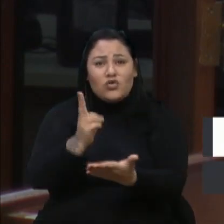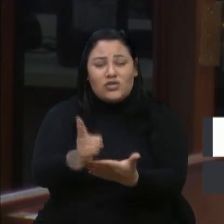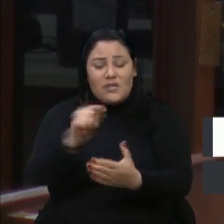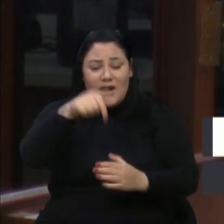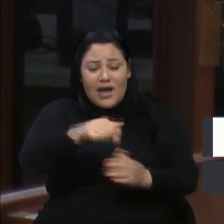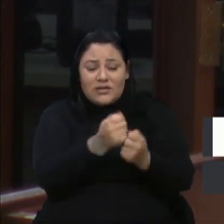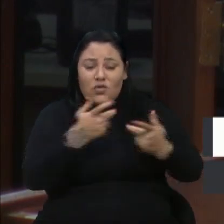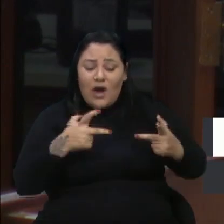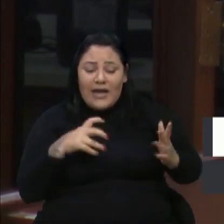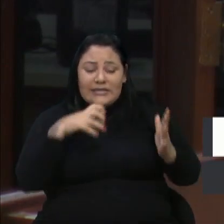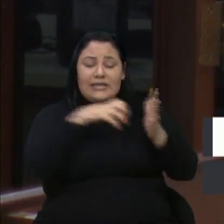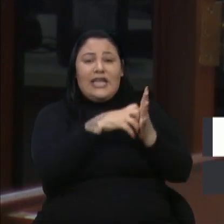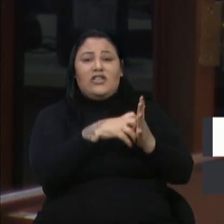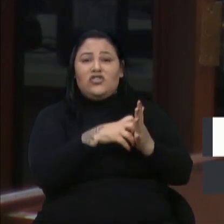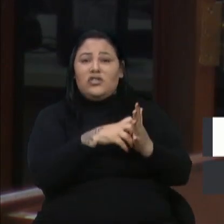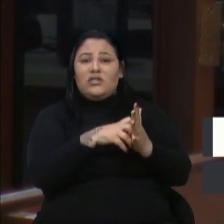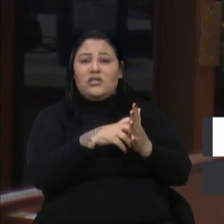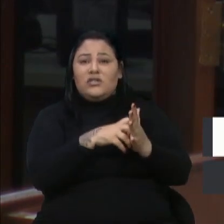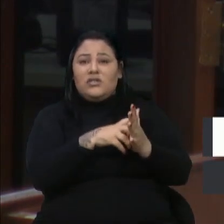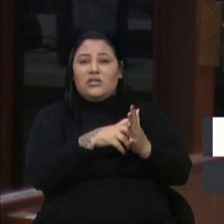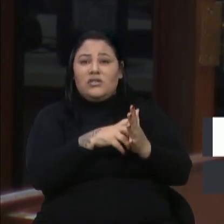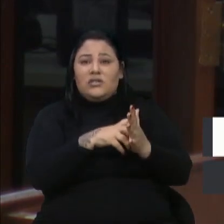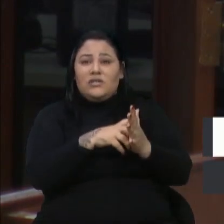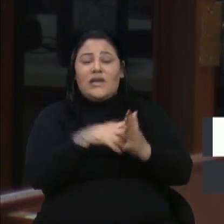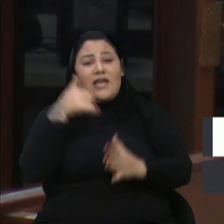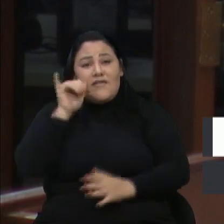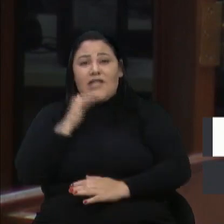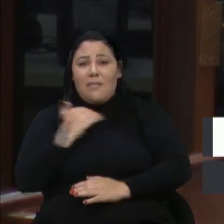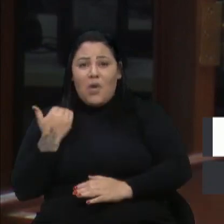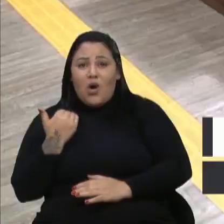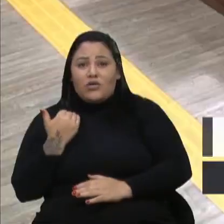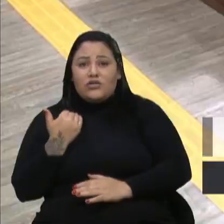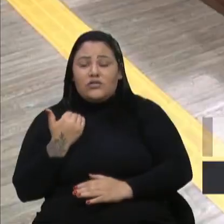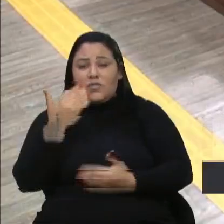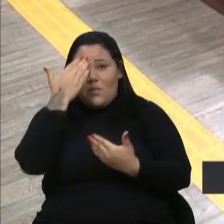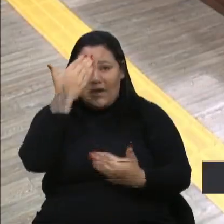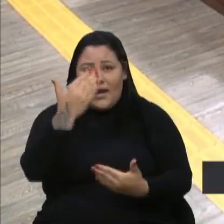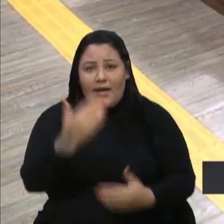situação não culmine numa tragédia ainda pior. Obrigada. Obrigado.